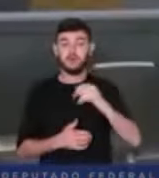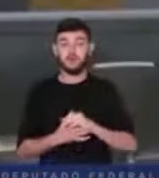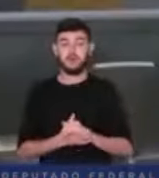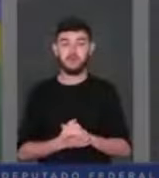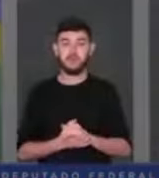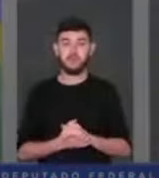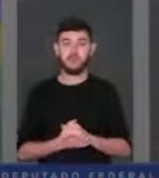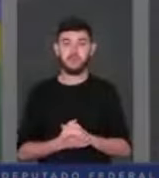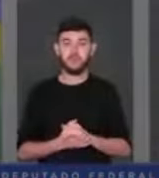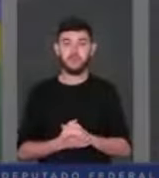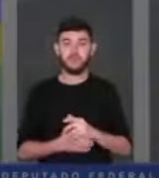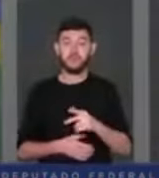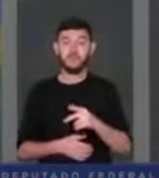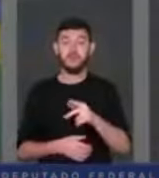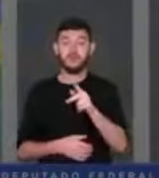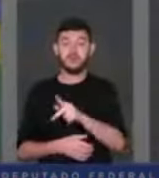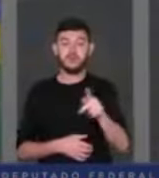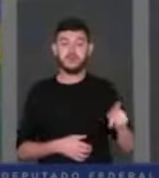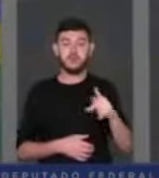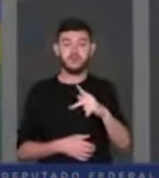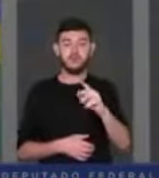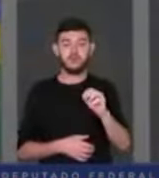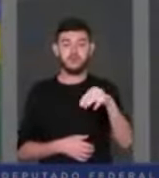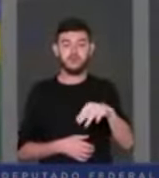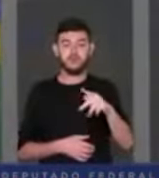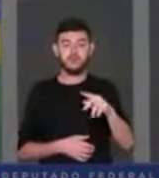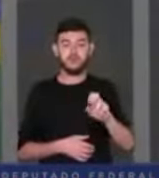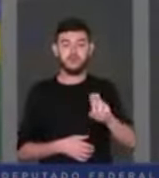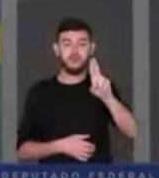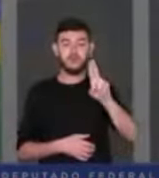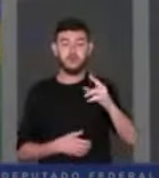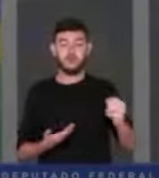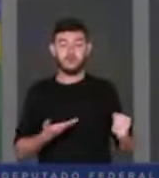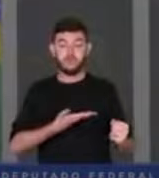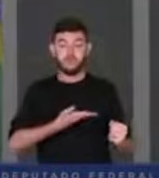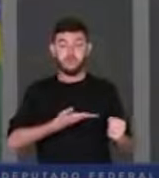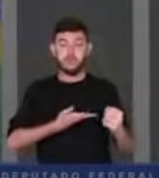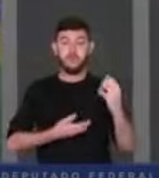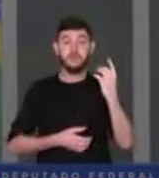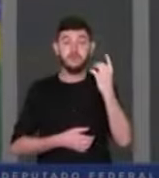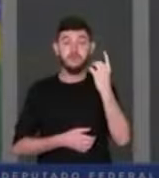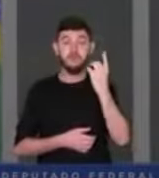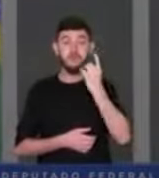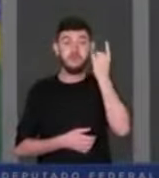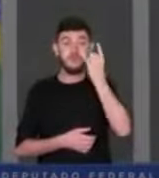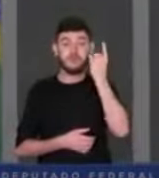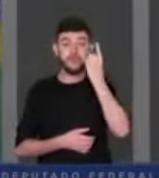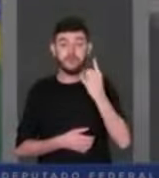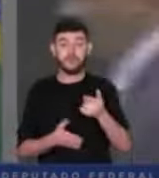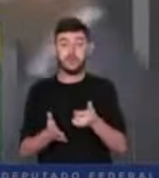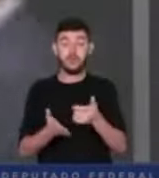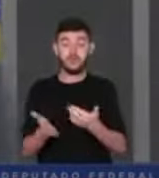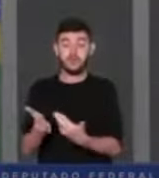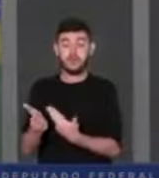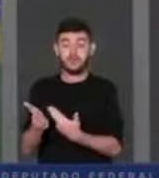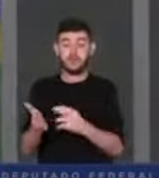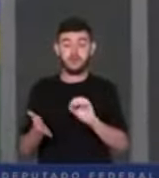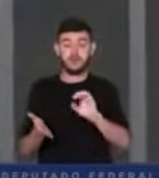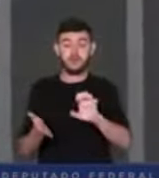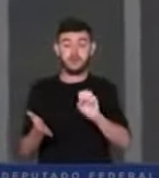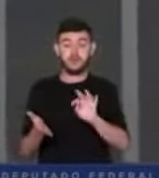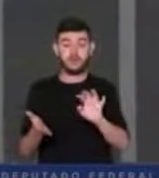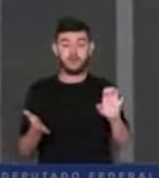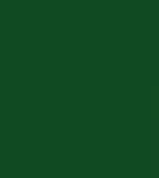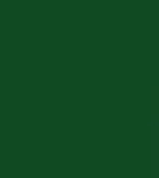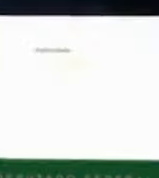presidente Pompeu, colegas parlamentares. A revista Oeste lançou aqui na capa uma matéria escrita por Augusto Nunes e Christian